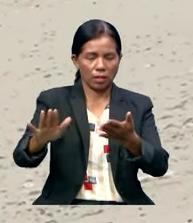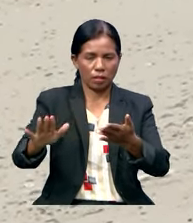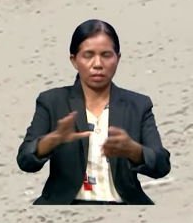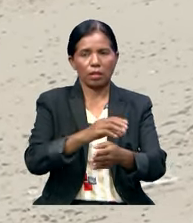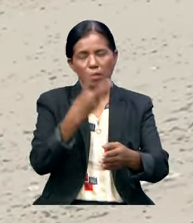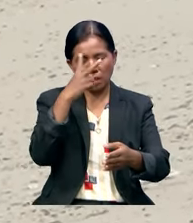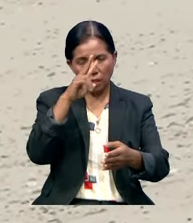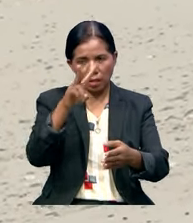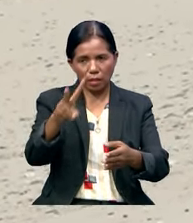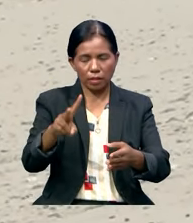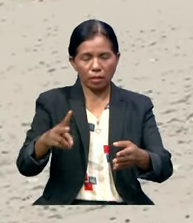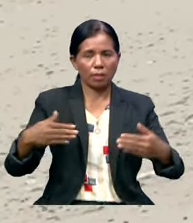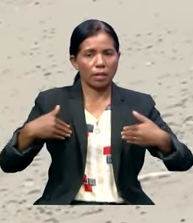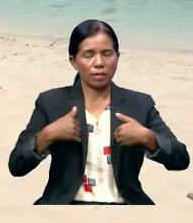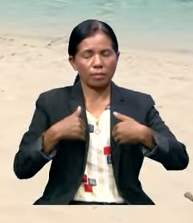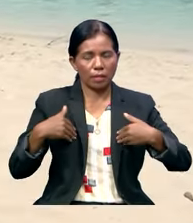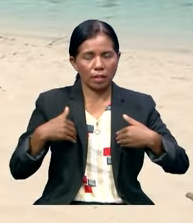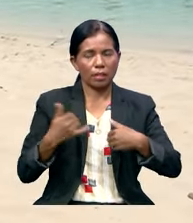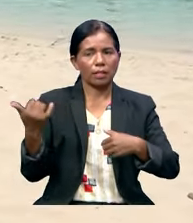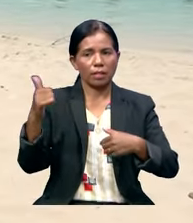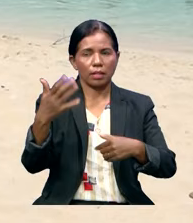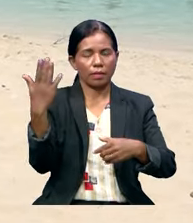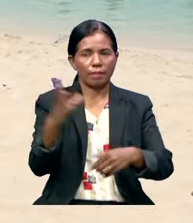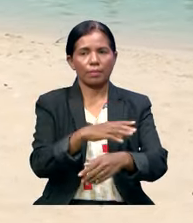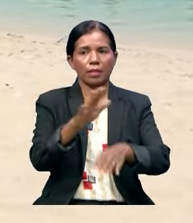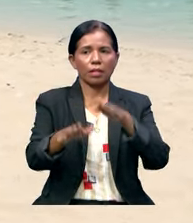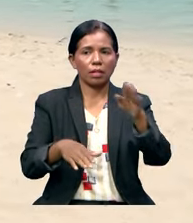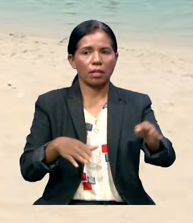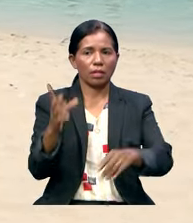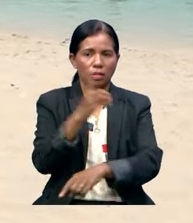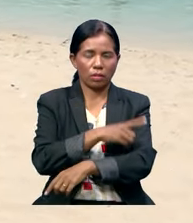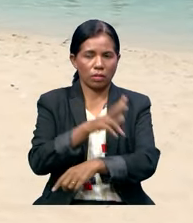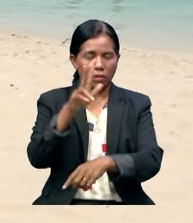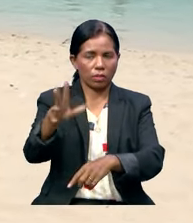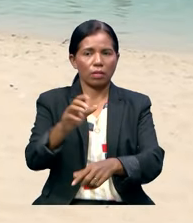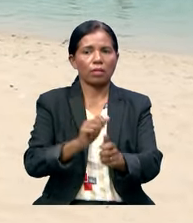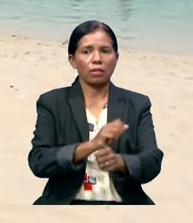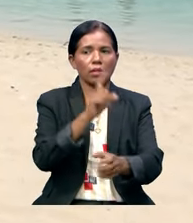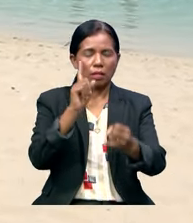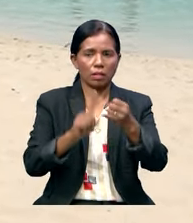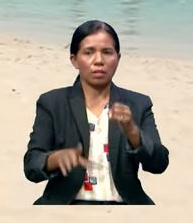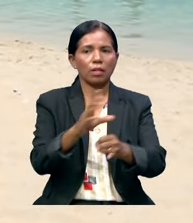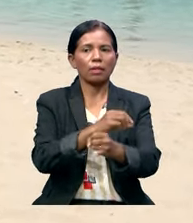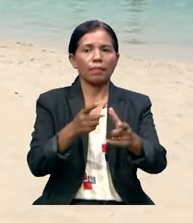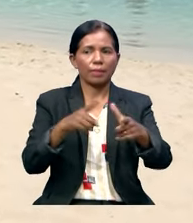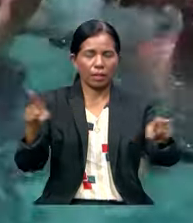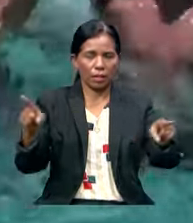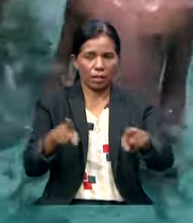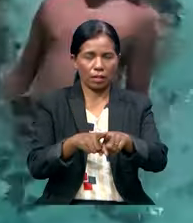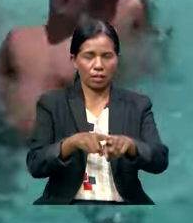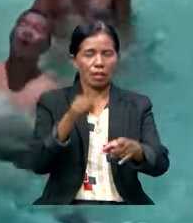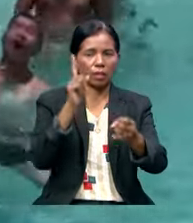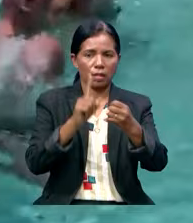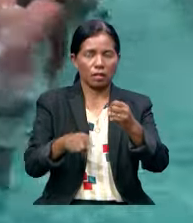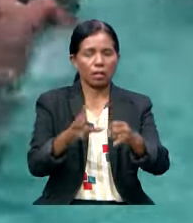no haremos balada Sira e Ilha Jaco. Passeio nebe lau durante Lorontolu o destinação Icus e Ilha Jaco, anesan passeio Icus